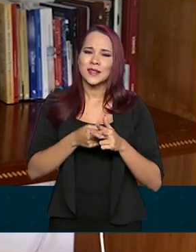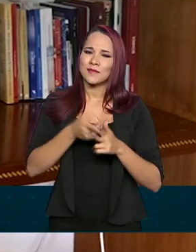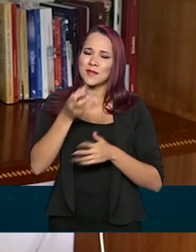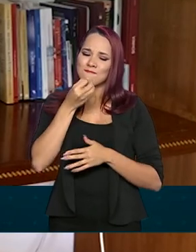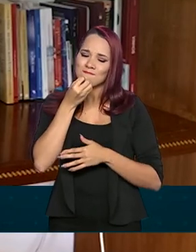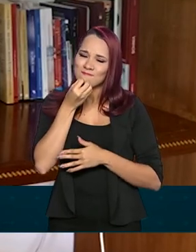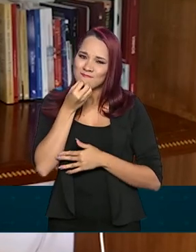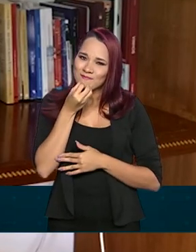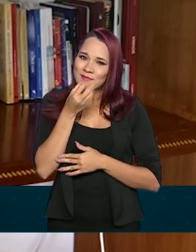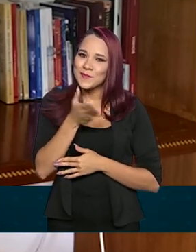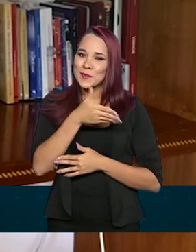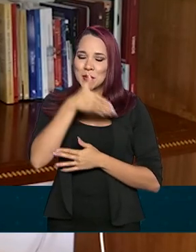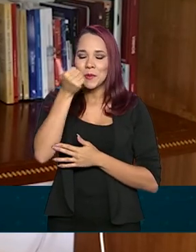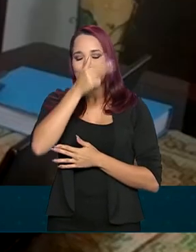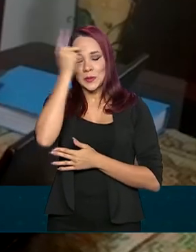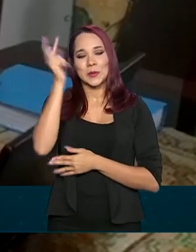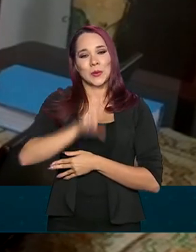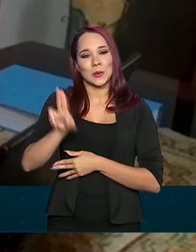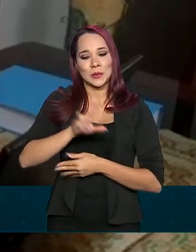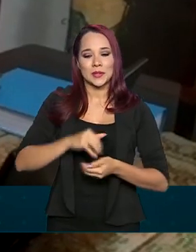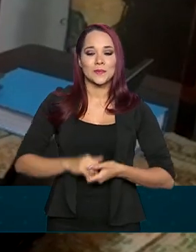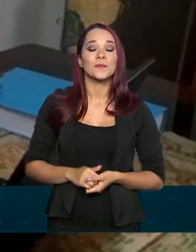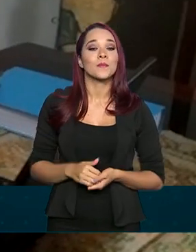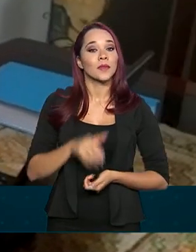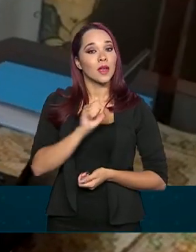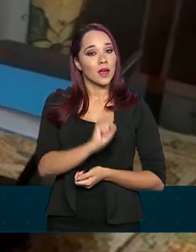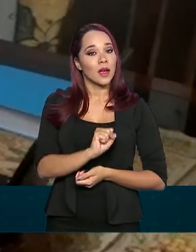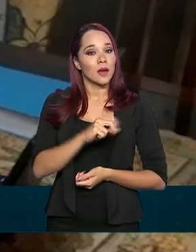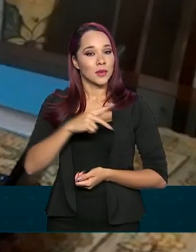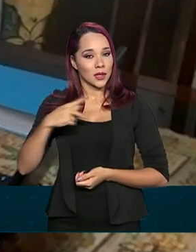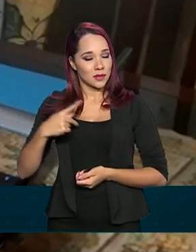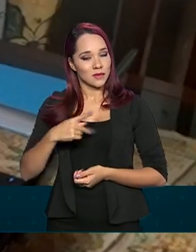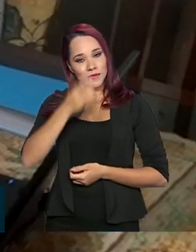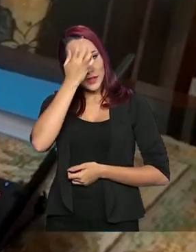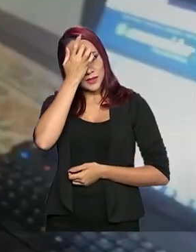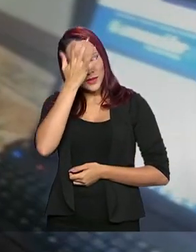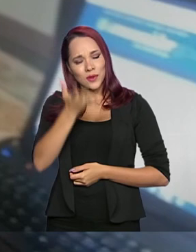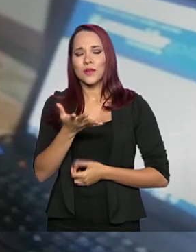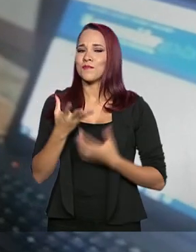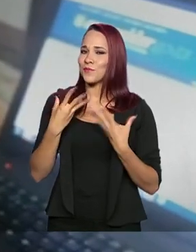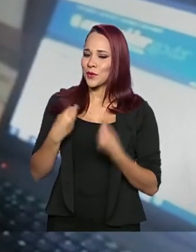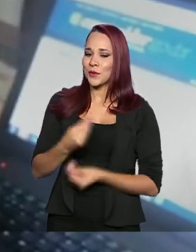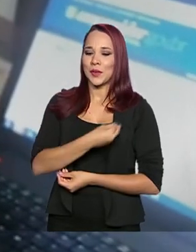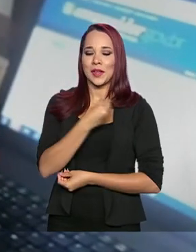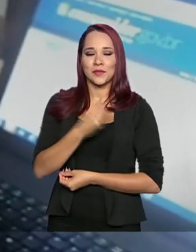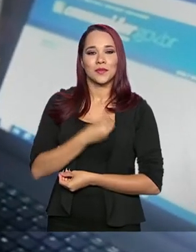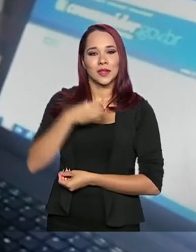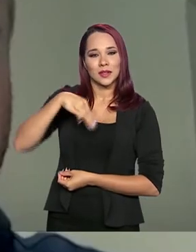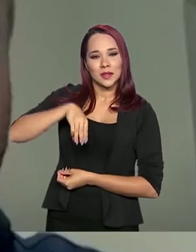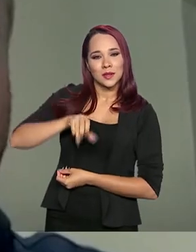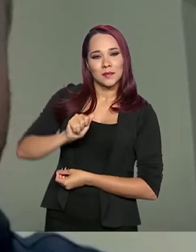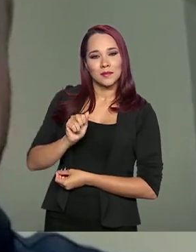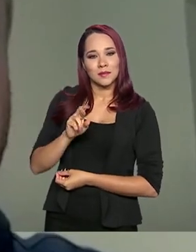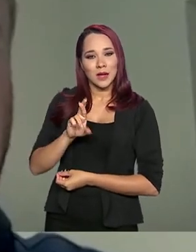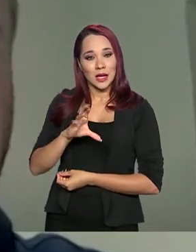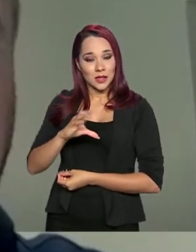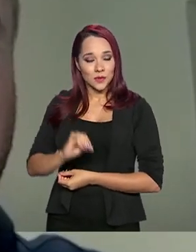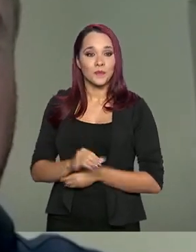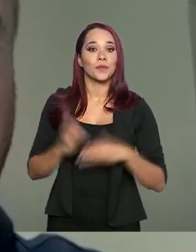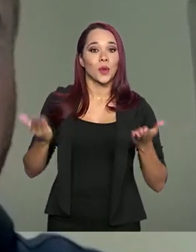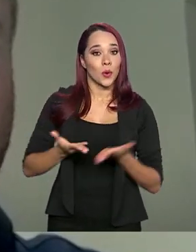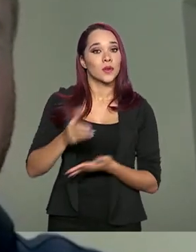intuitiva para o usuário. O aplicativo facilitou e muito a vida do Márcio. Hoje, com o